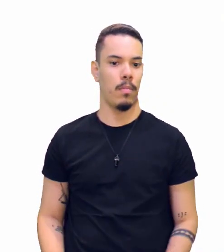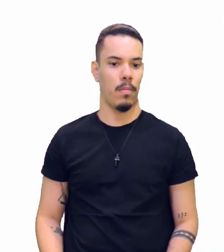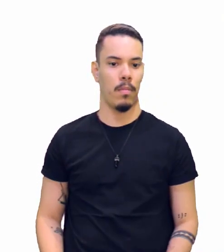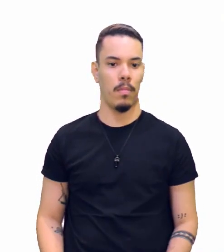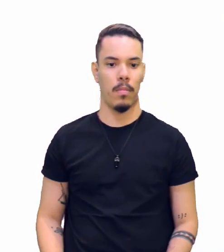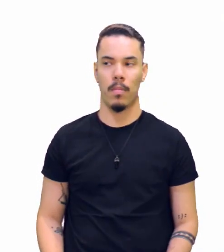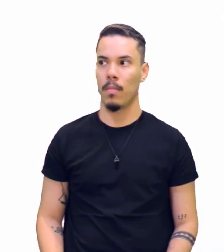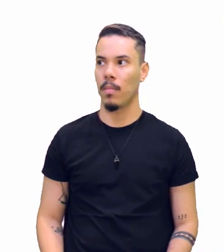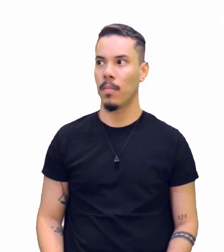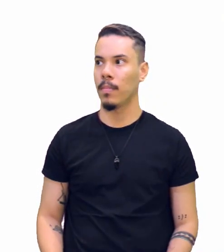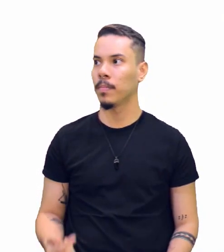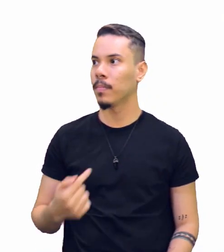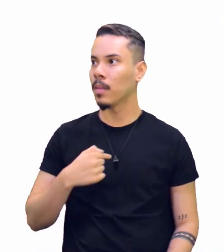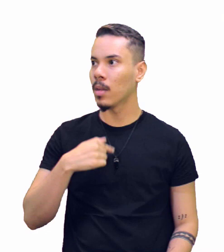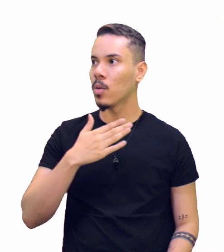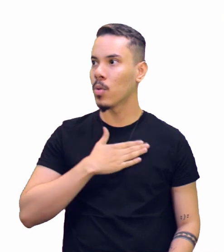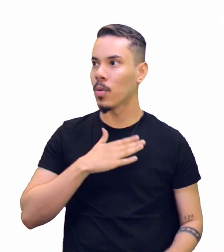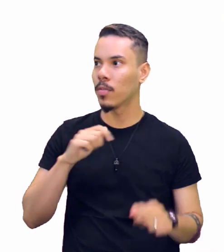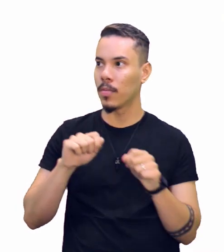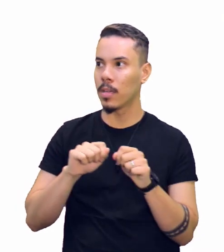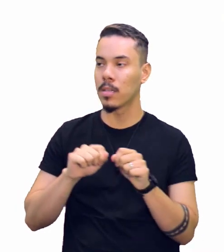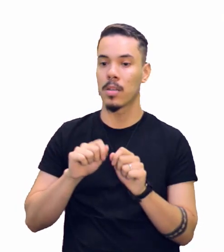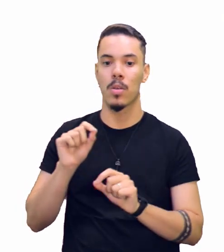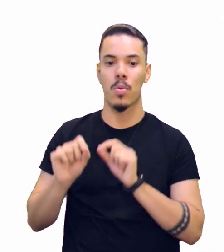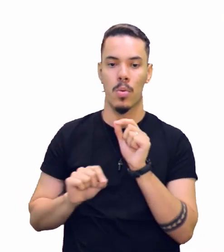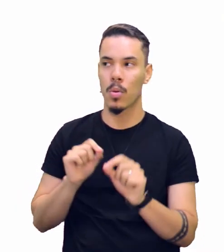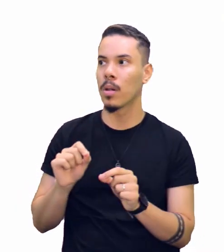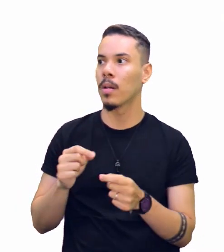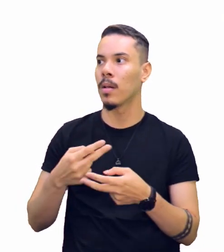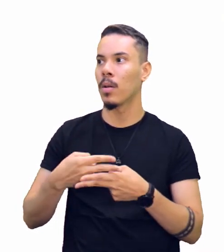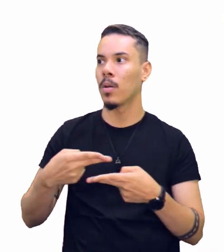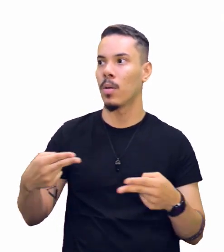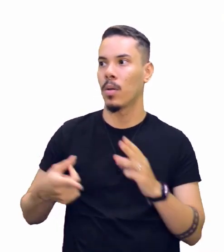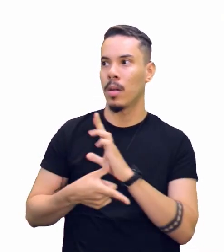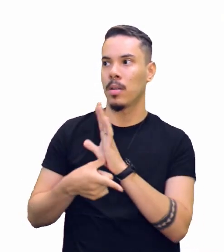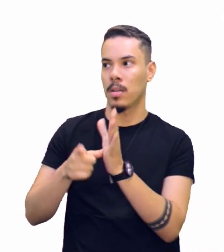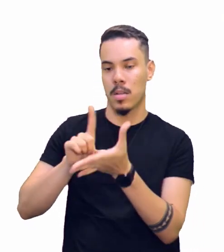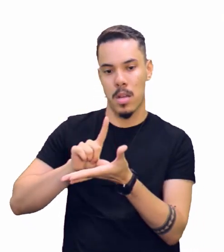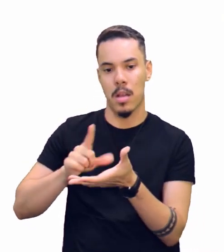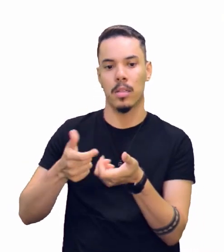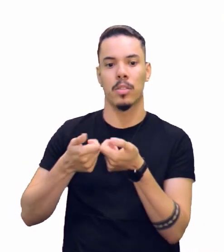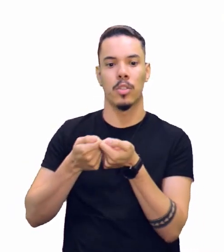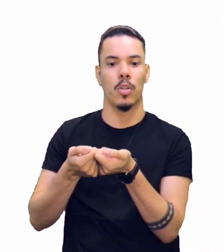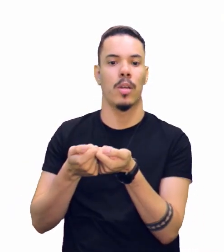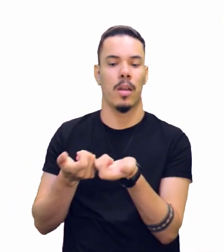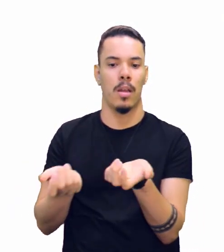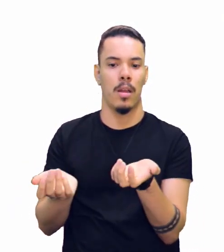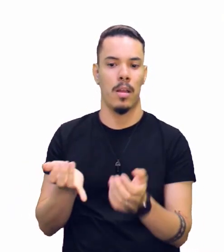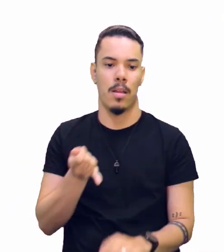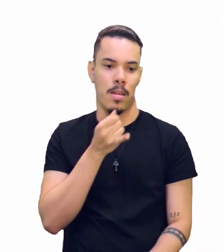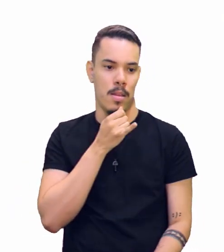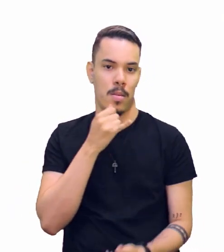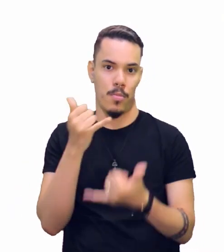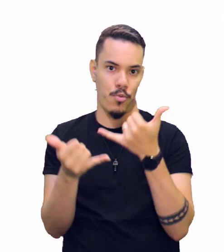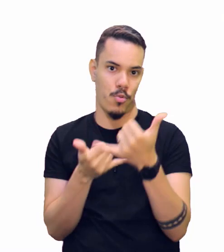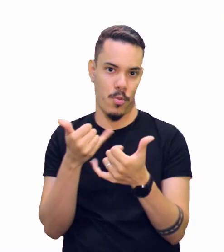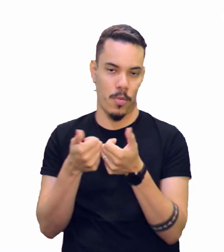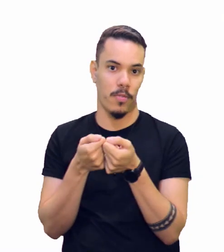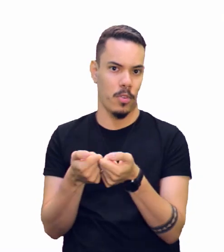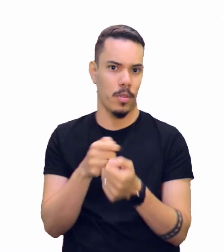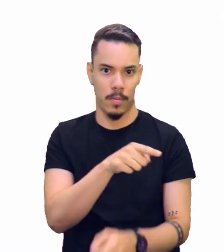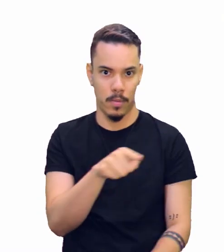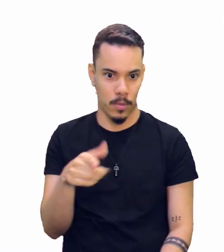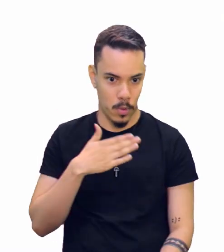que eu curto fazer essas coisas aqui que foram faladas Antes aqui da questão do jogar o Zelda que é um jogo de videogame para quem